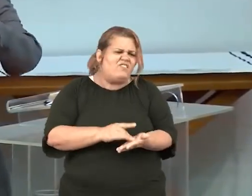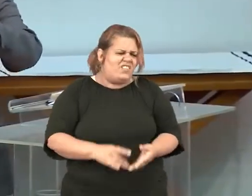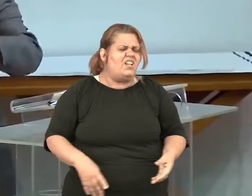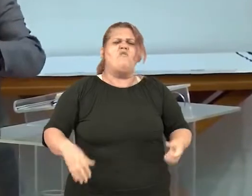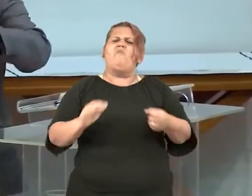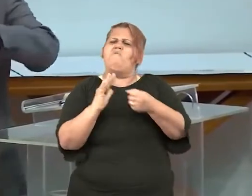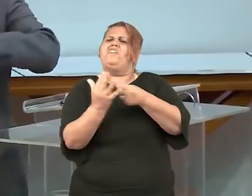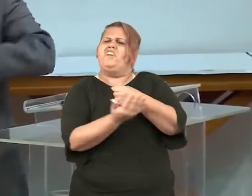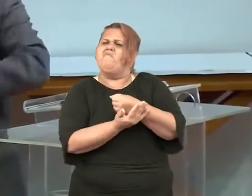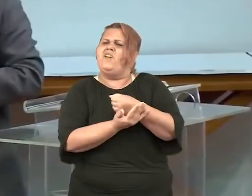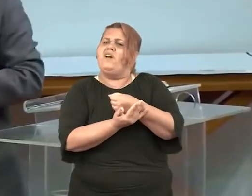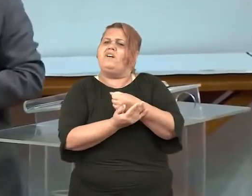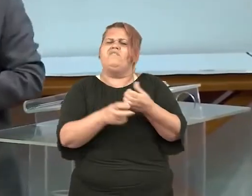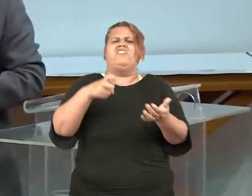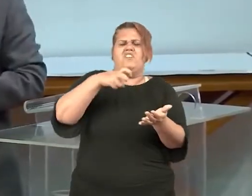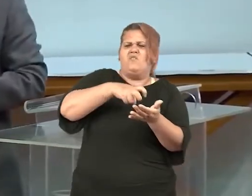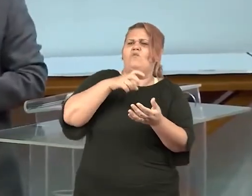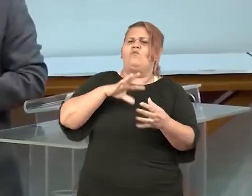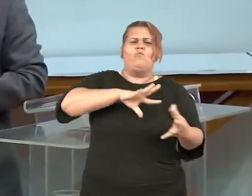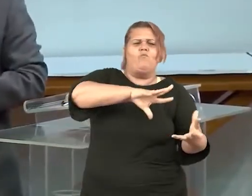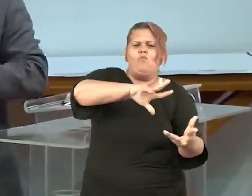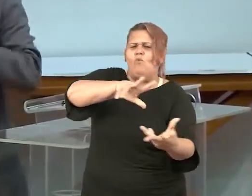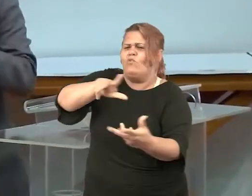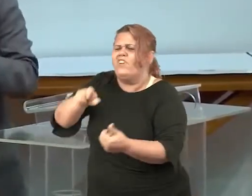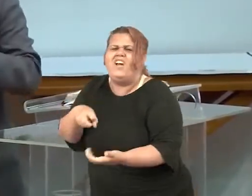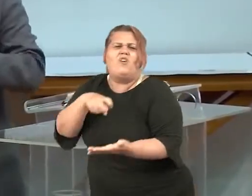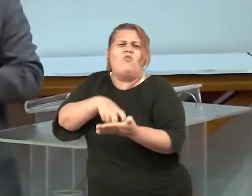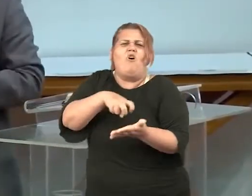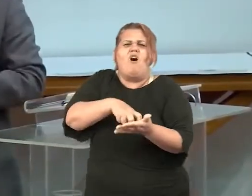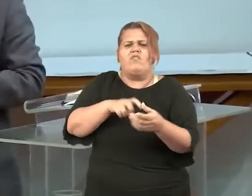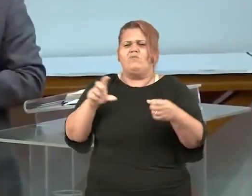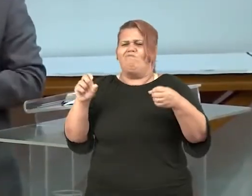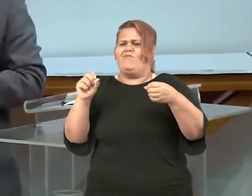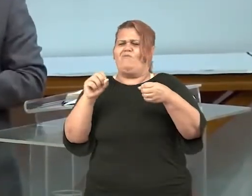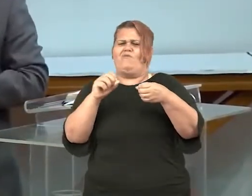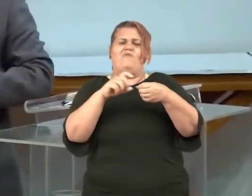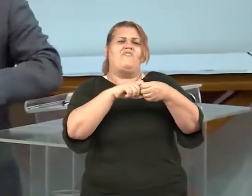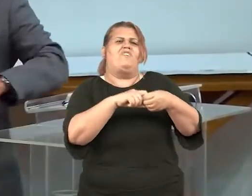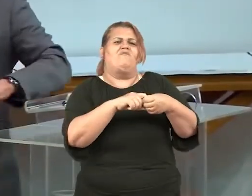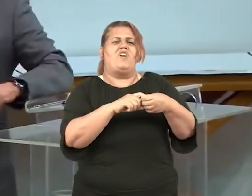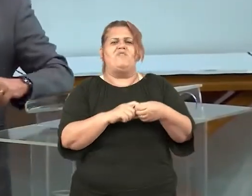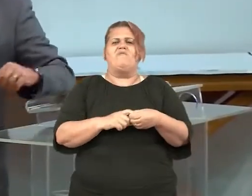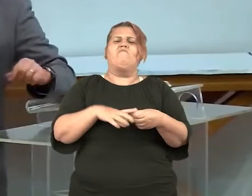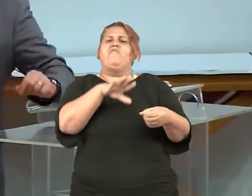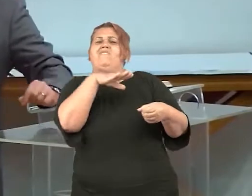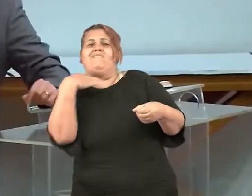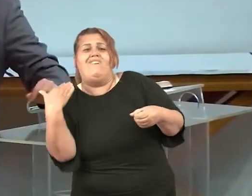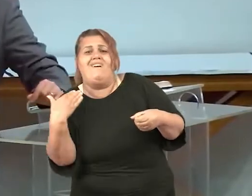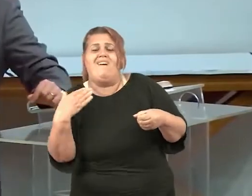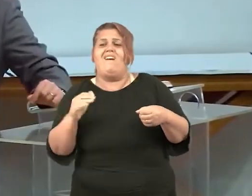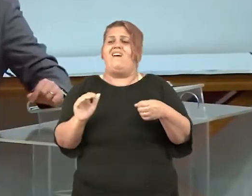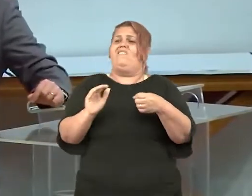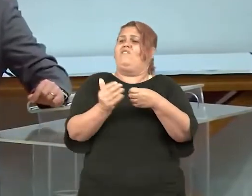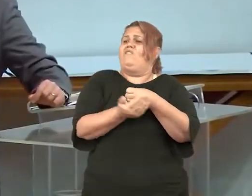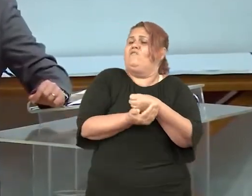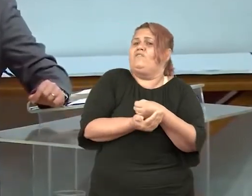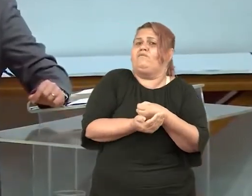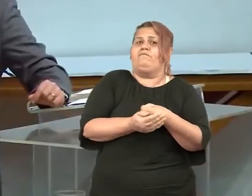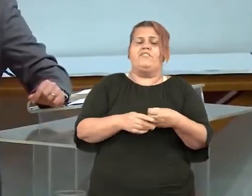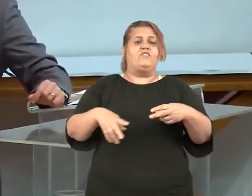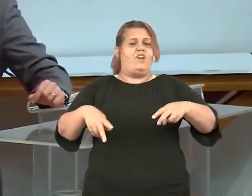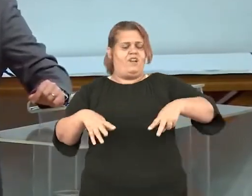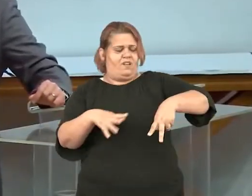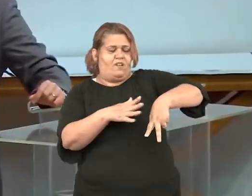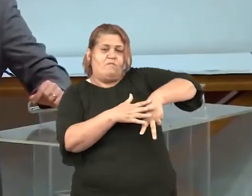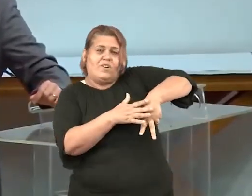nações de cócoras, diante de um vírus, que já ceifou mais de 150